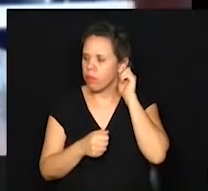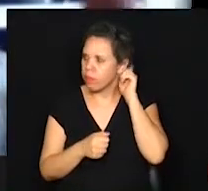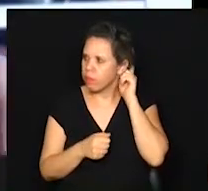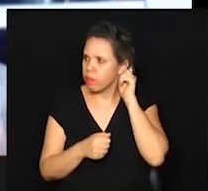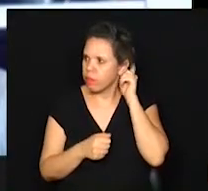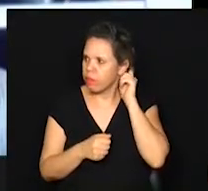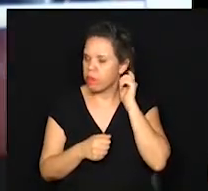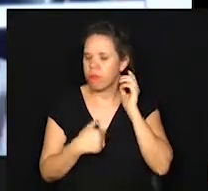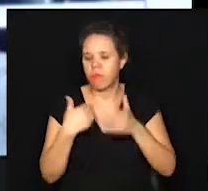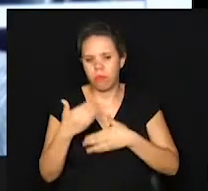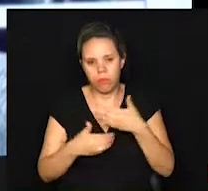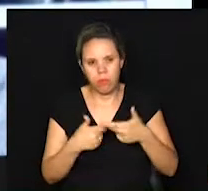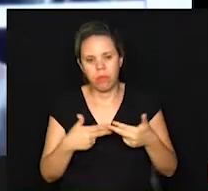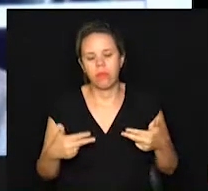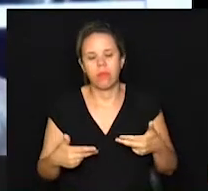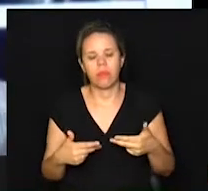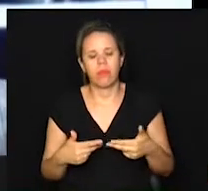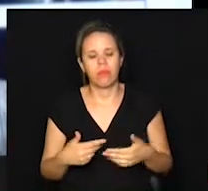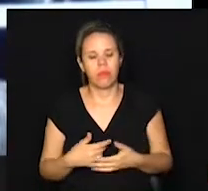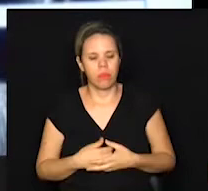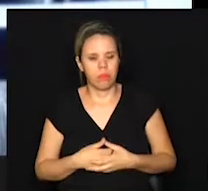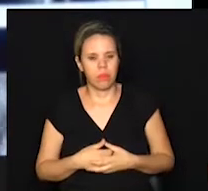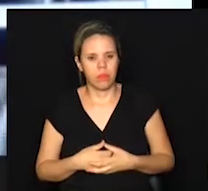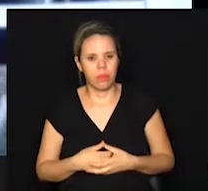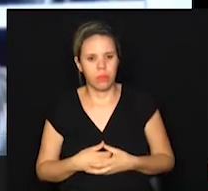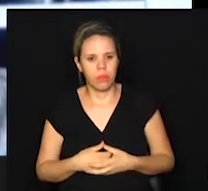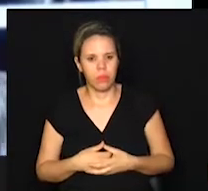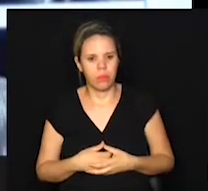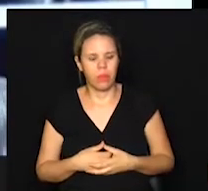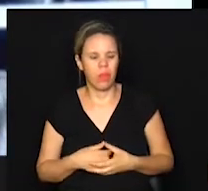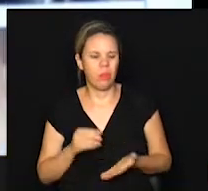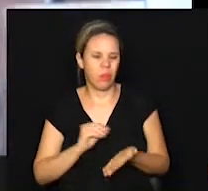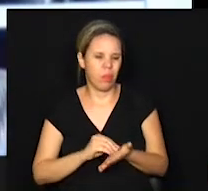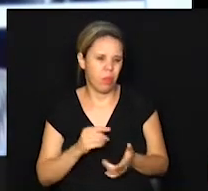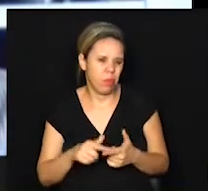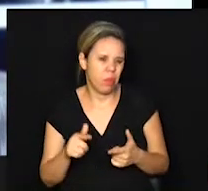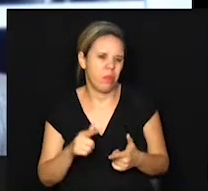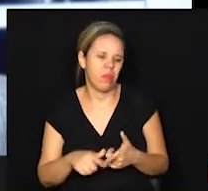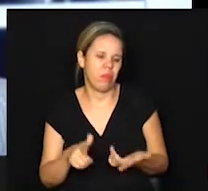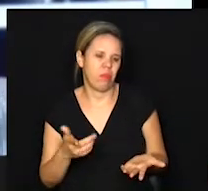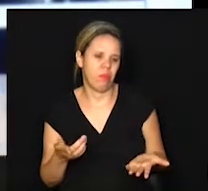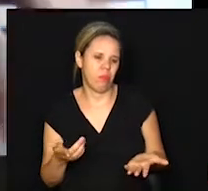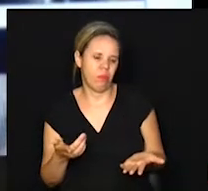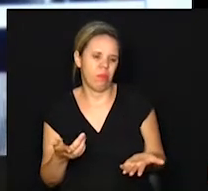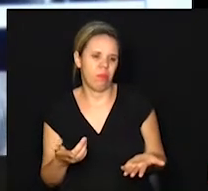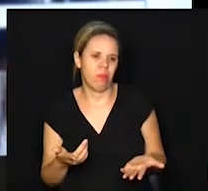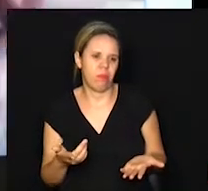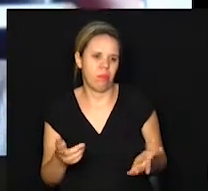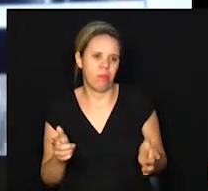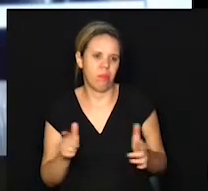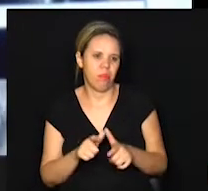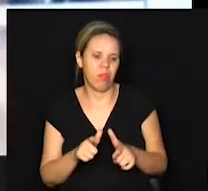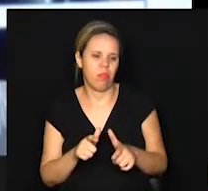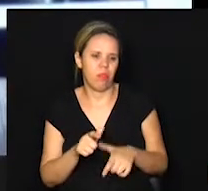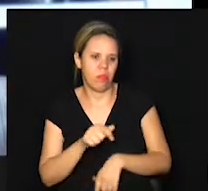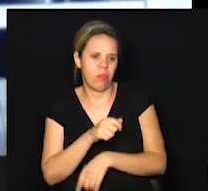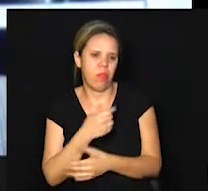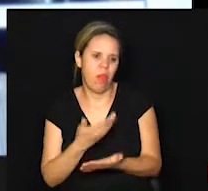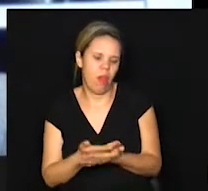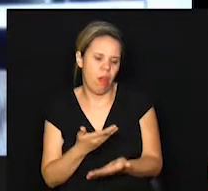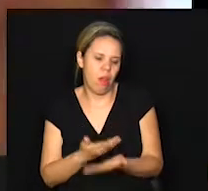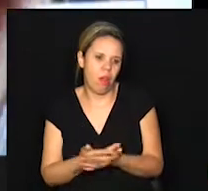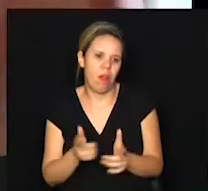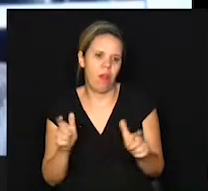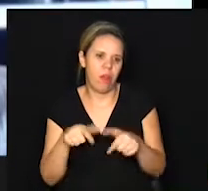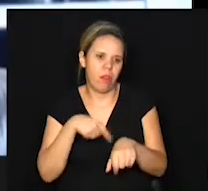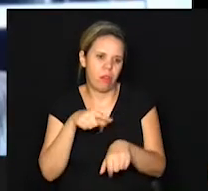nessa tendência, nessa toada, né, de precarização, de ensalamento. Então, sobra menos aulas, menos horas-aulas, e eles